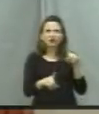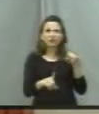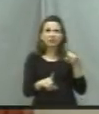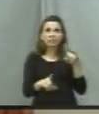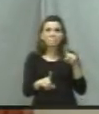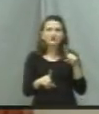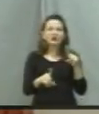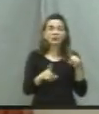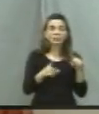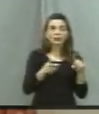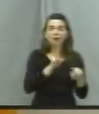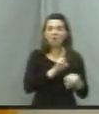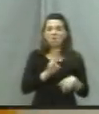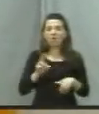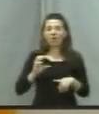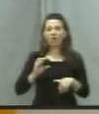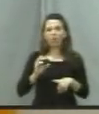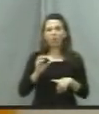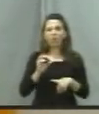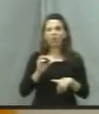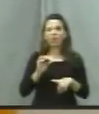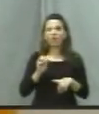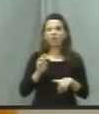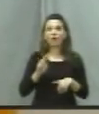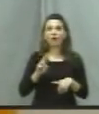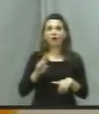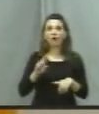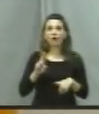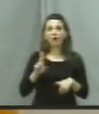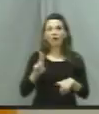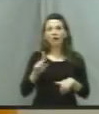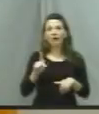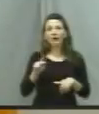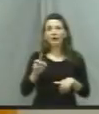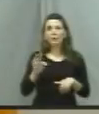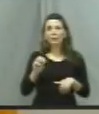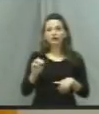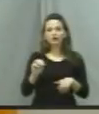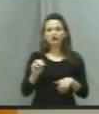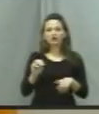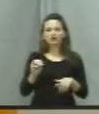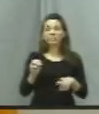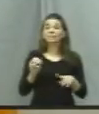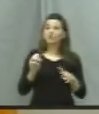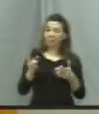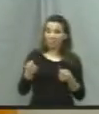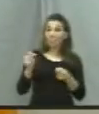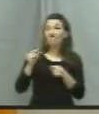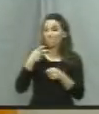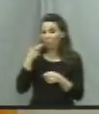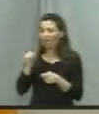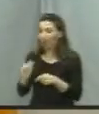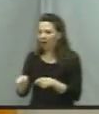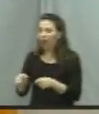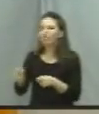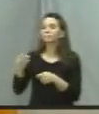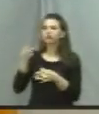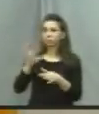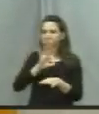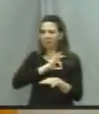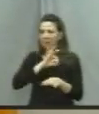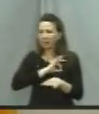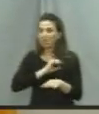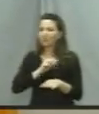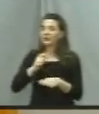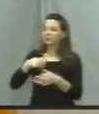corrupto, vou fazer um boletim de ocorrência e prova a minha corrupção. Onde está a minha corrupção?